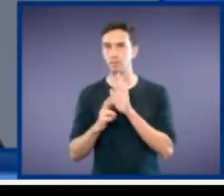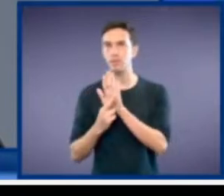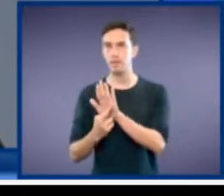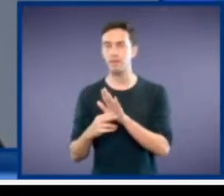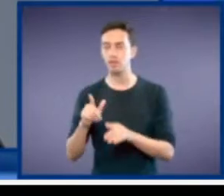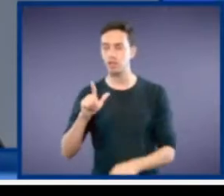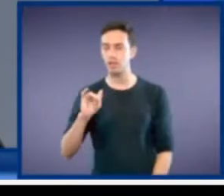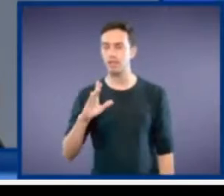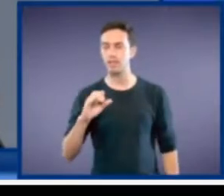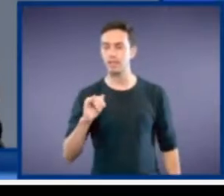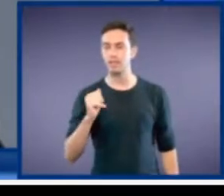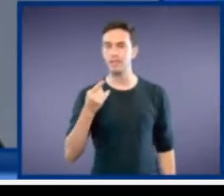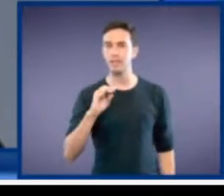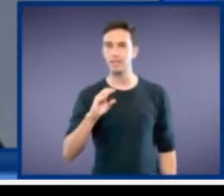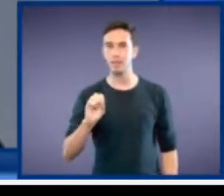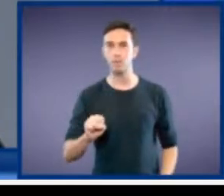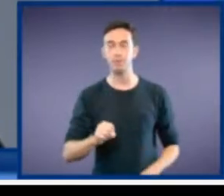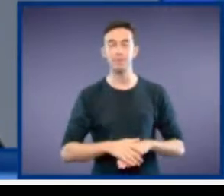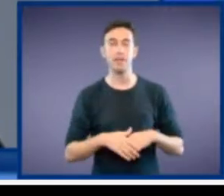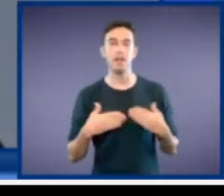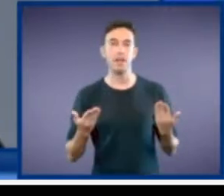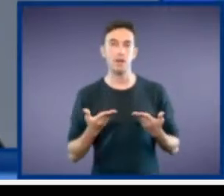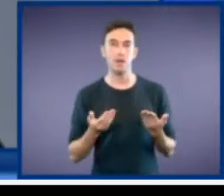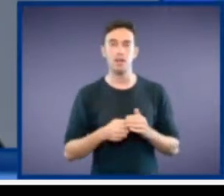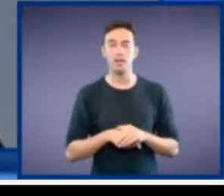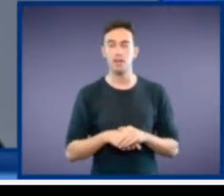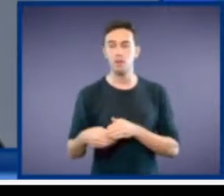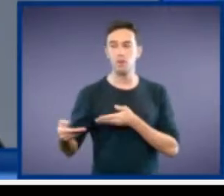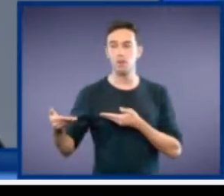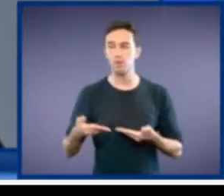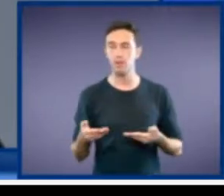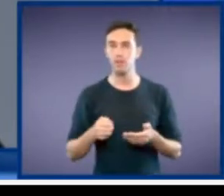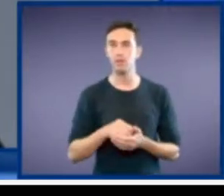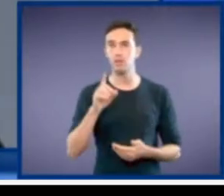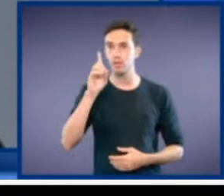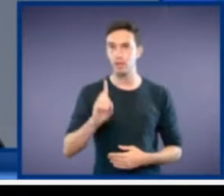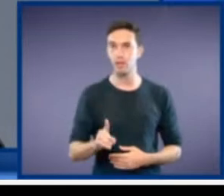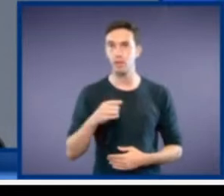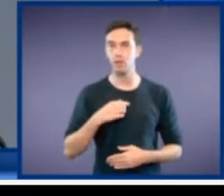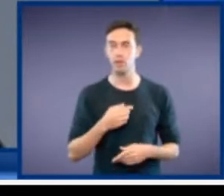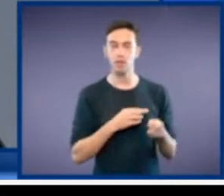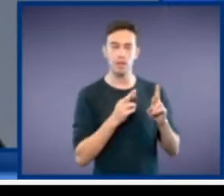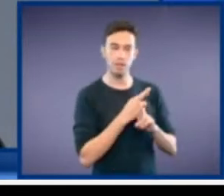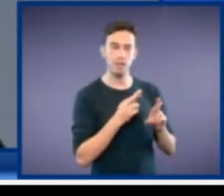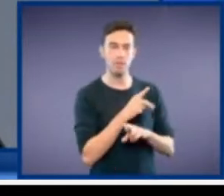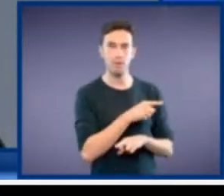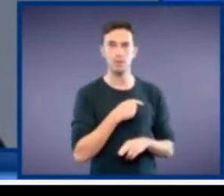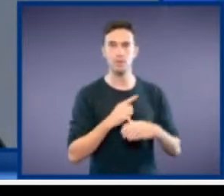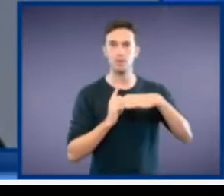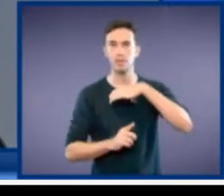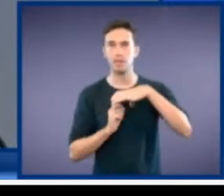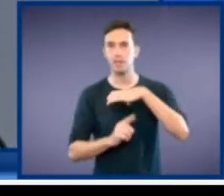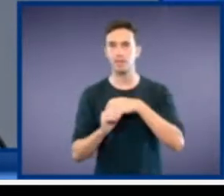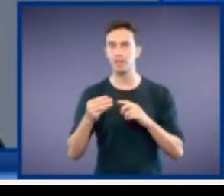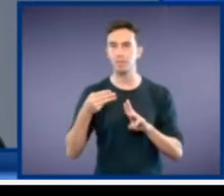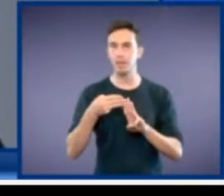Antes, contudo, convido o diretor de relacionamento com clientes da B3, Rogério Santana, para dar as